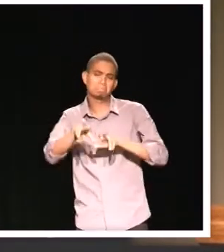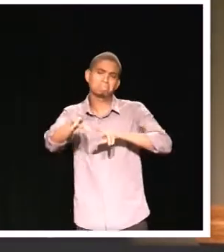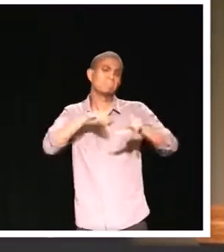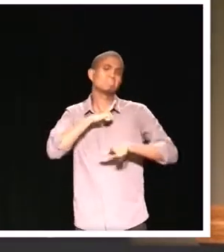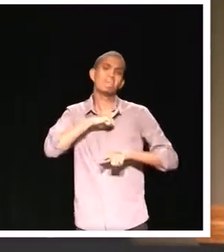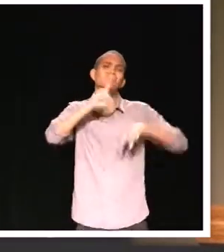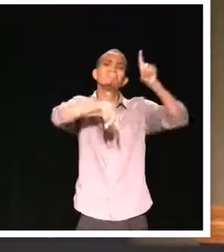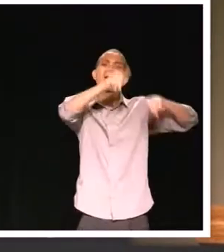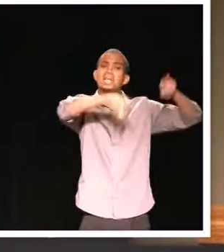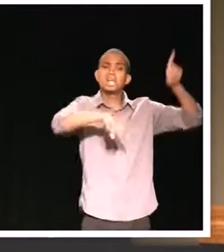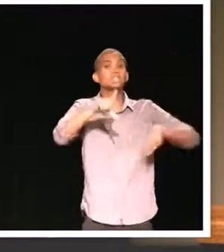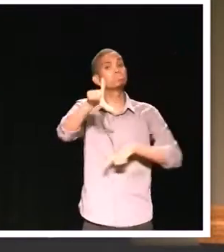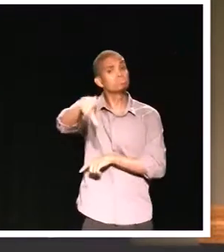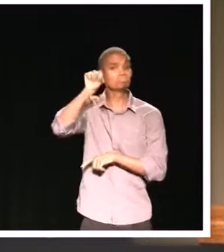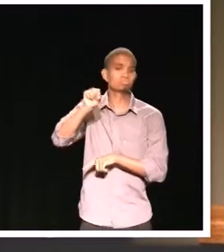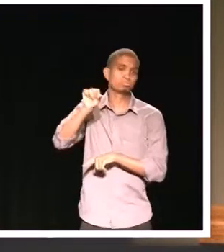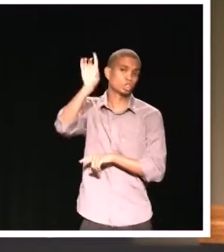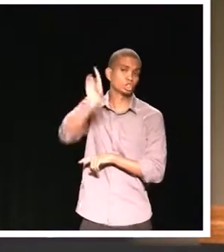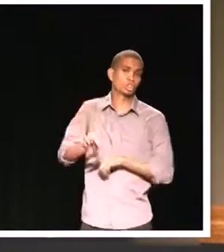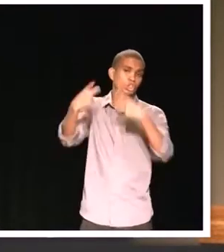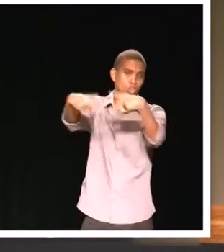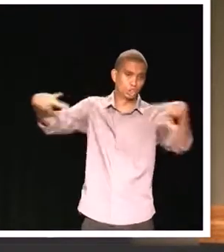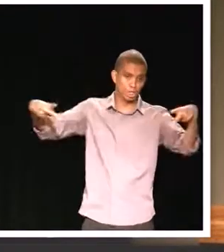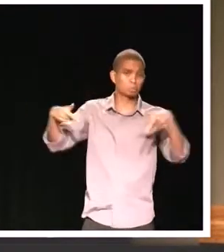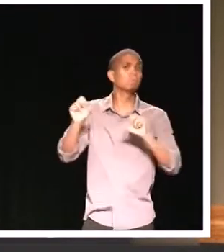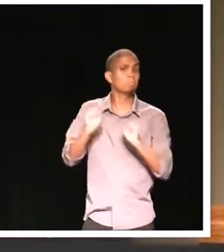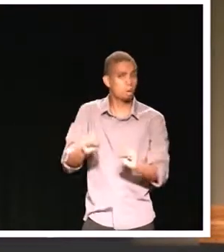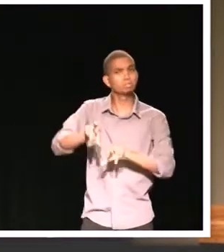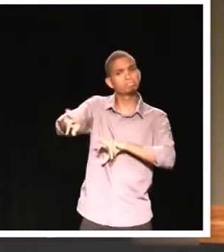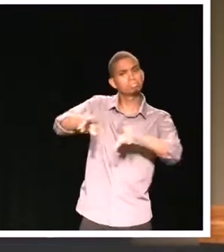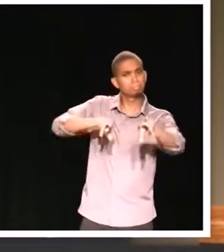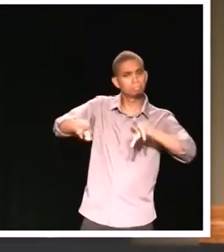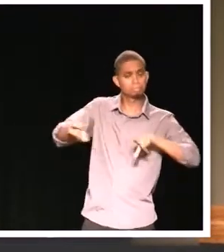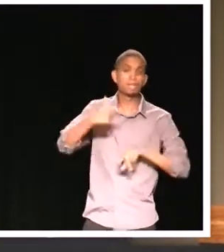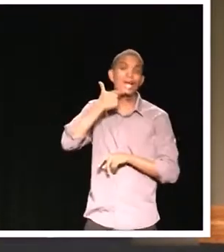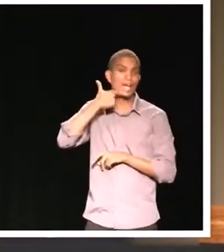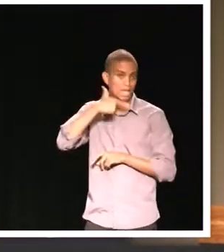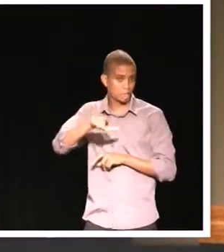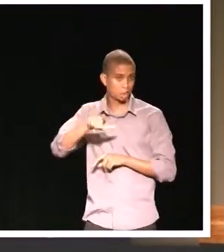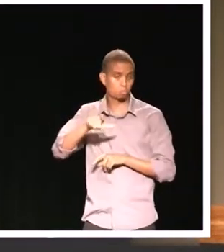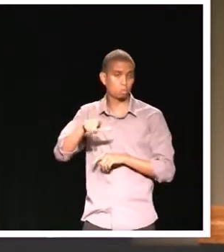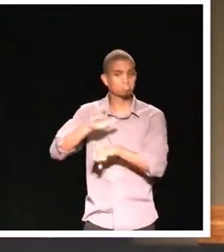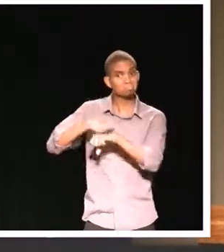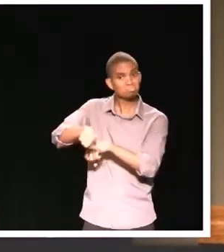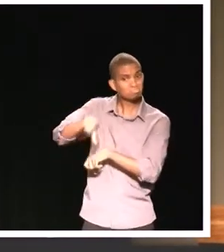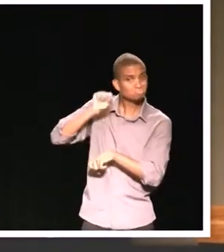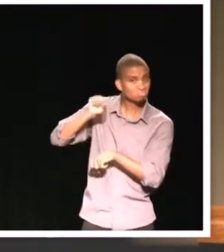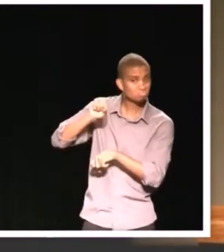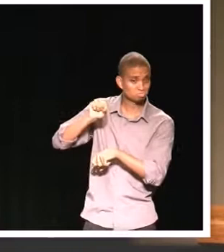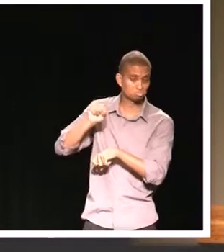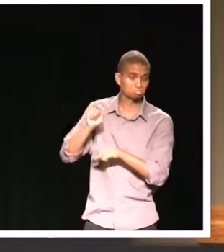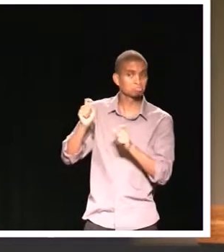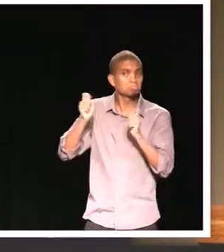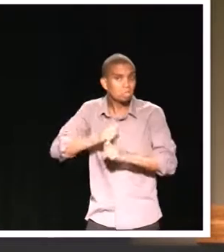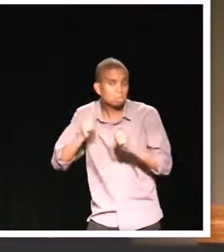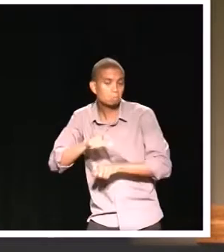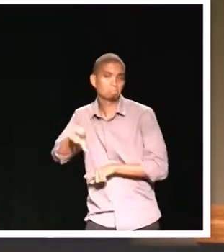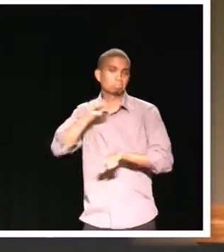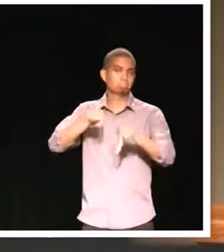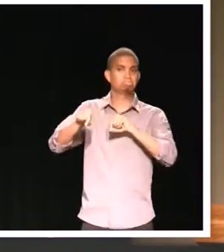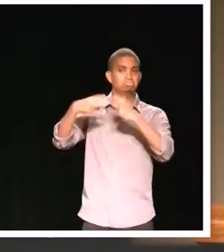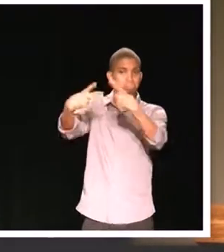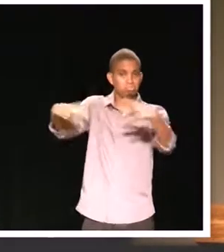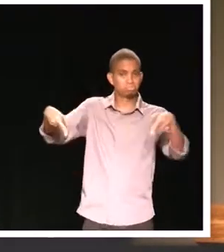inclusive, a ser garantidas no uso das variedades de língua que considerem válidas.